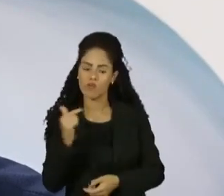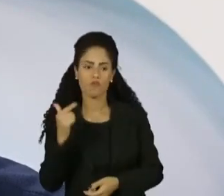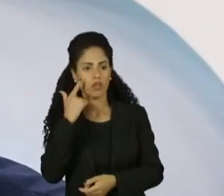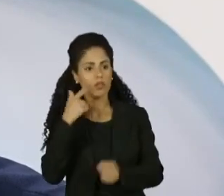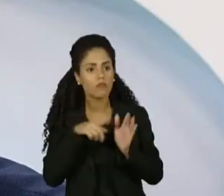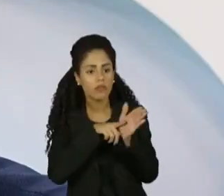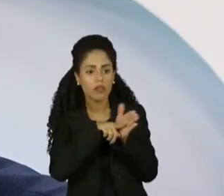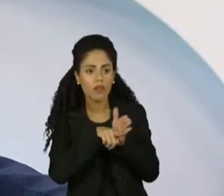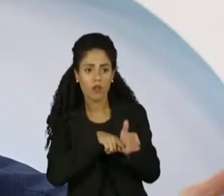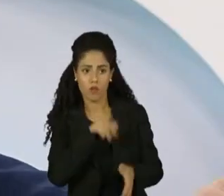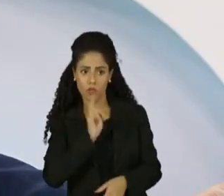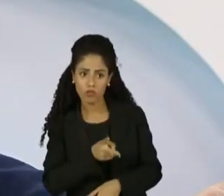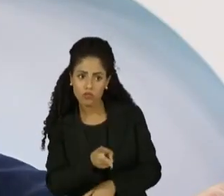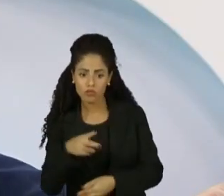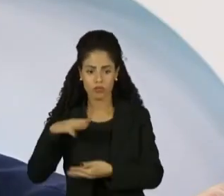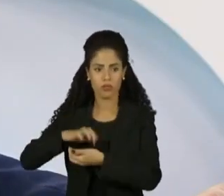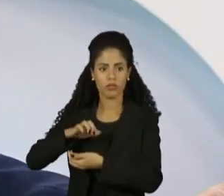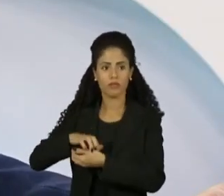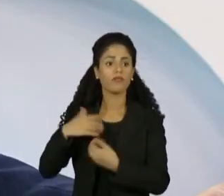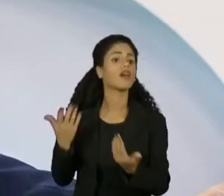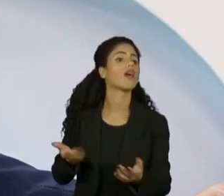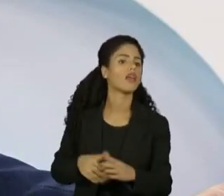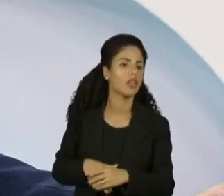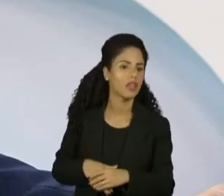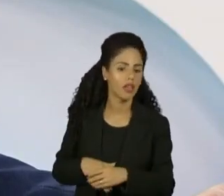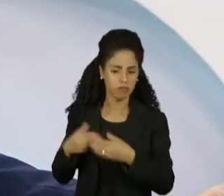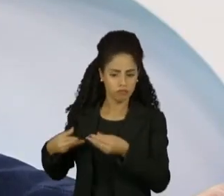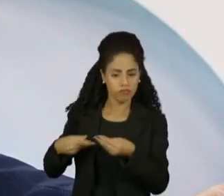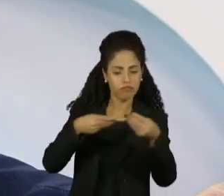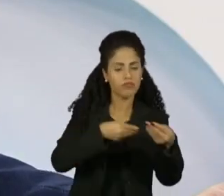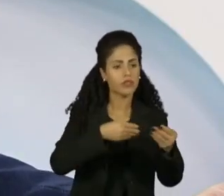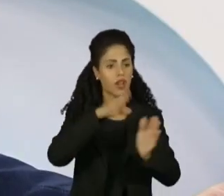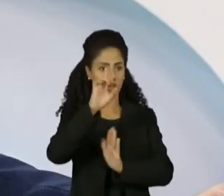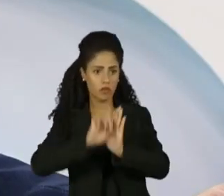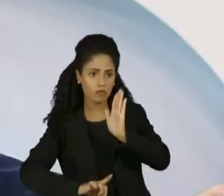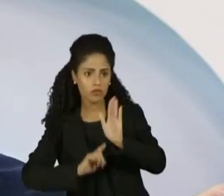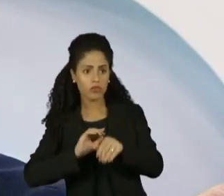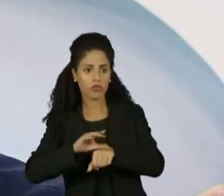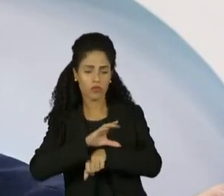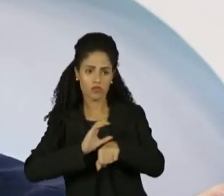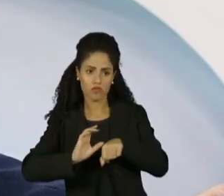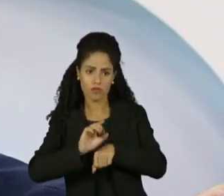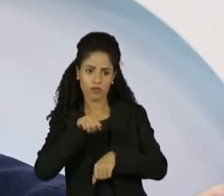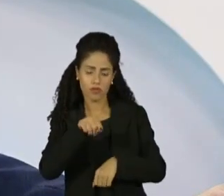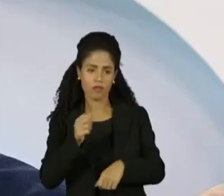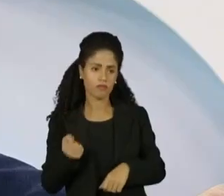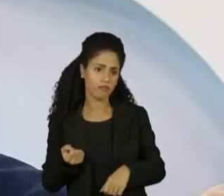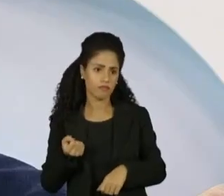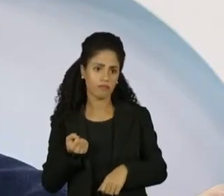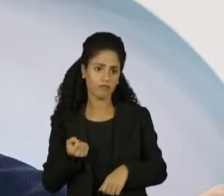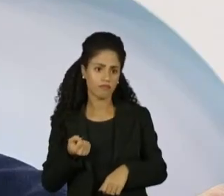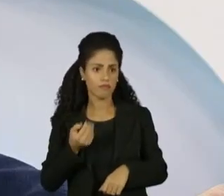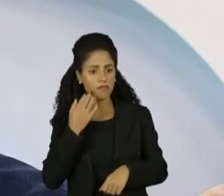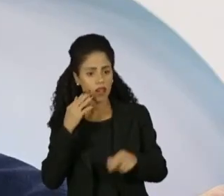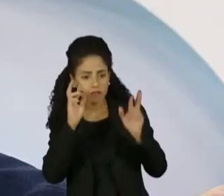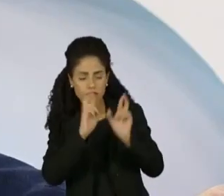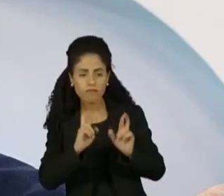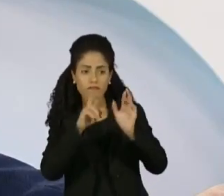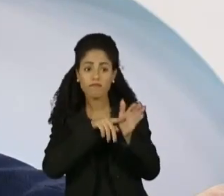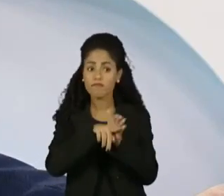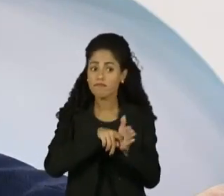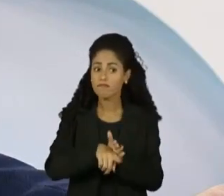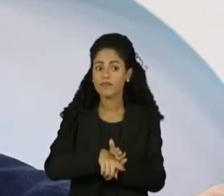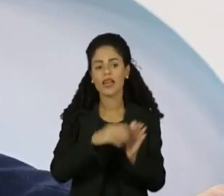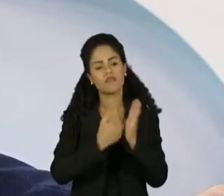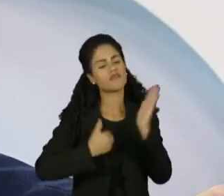havendo uma investigação do STF. Como não é concedido, se é o direito constitucional dessa comissão fazer a fiscalização? O abuso